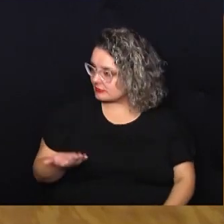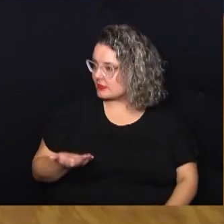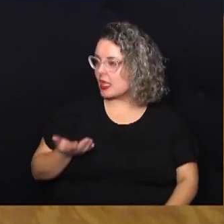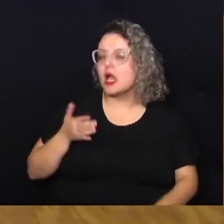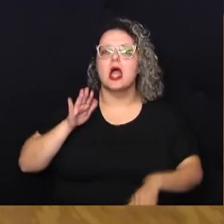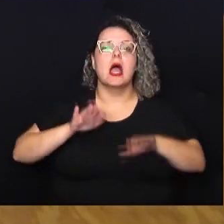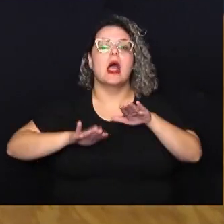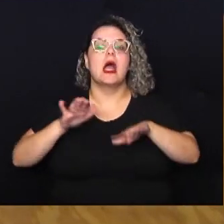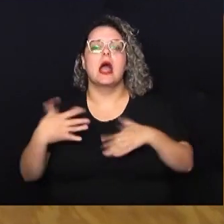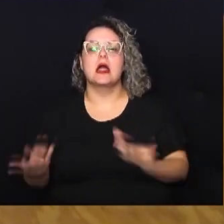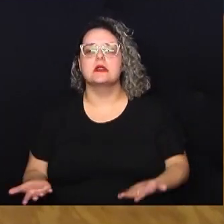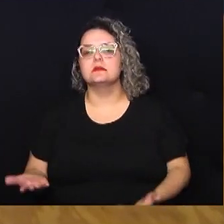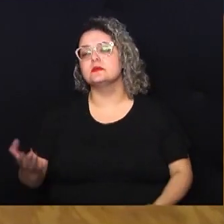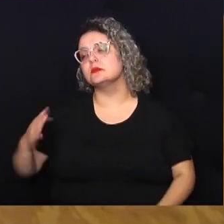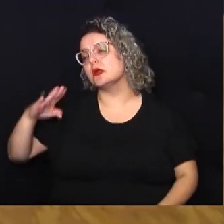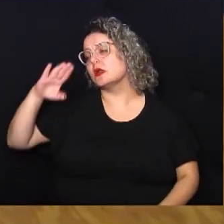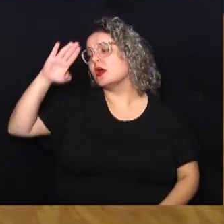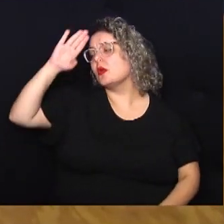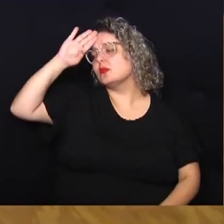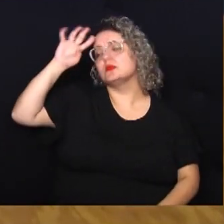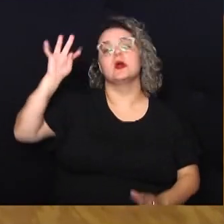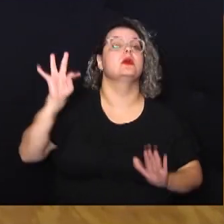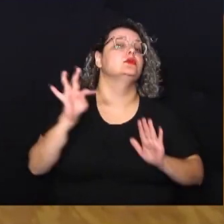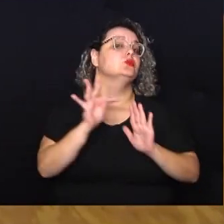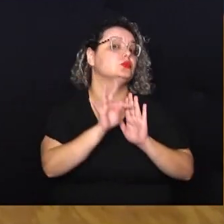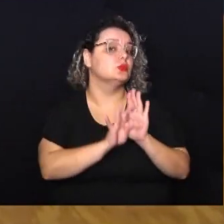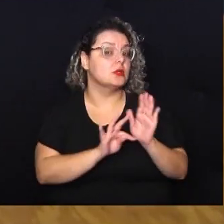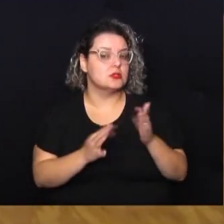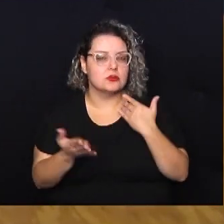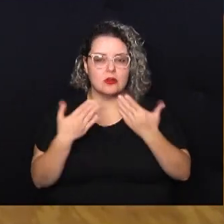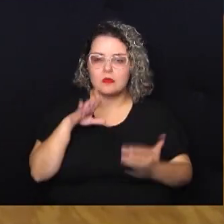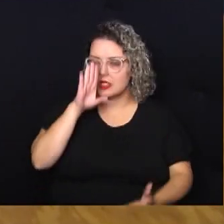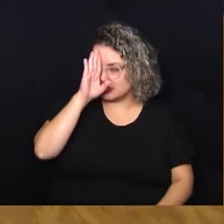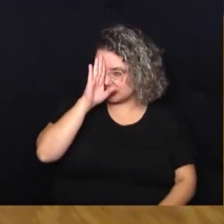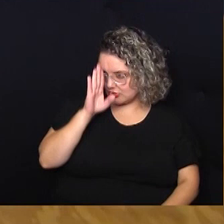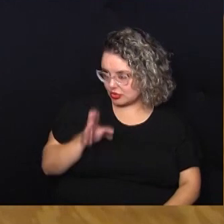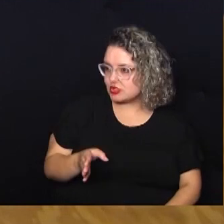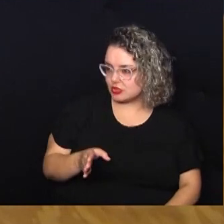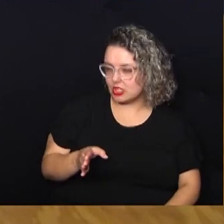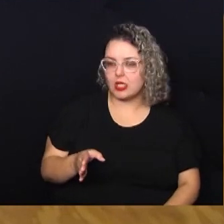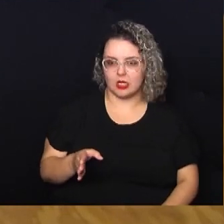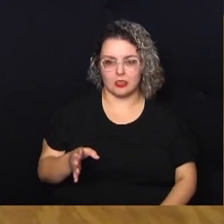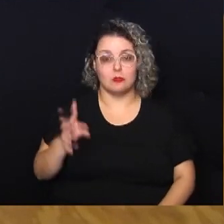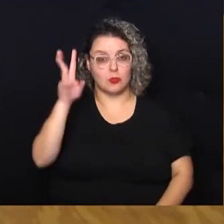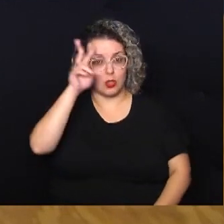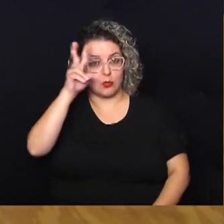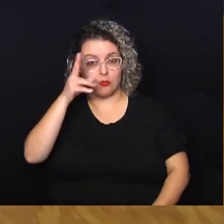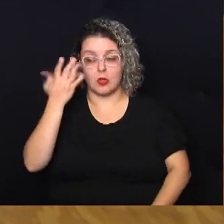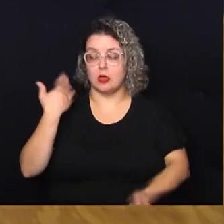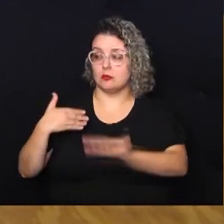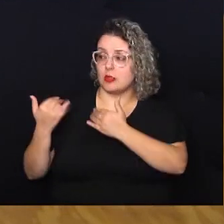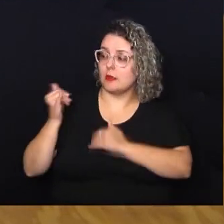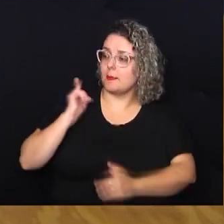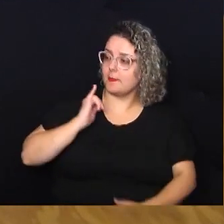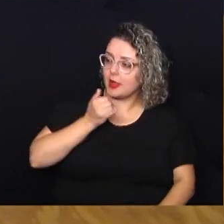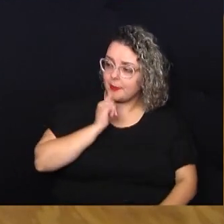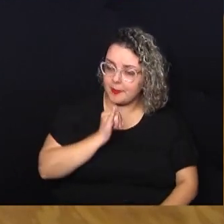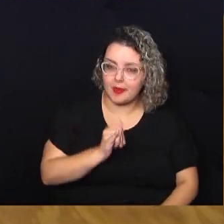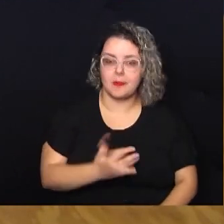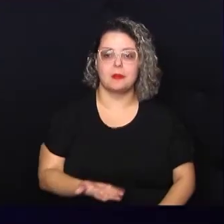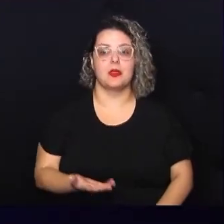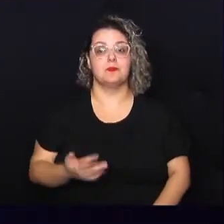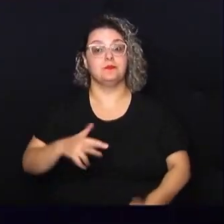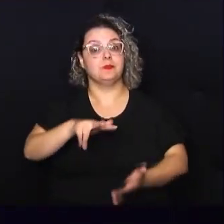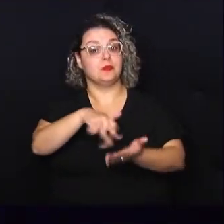uma dramaturgia, um texto que dialoga mais diretamente com uma história que está sendo contada. Na dança, a